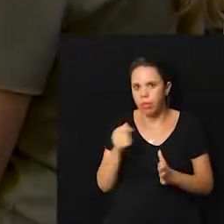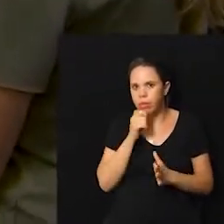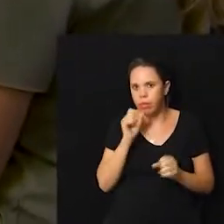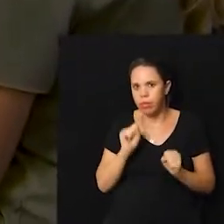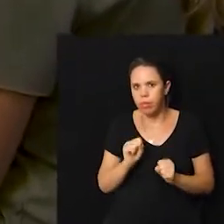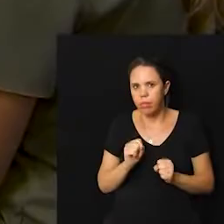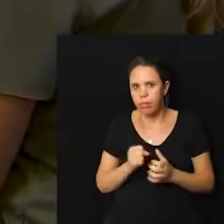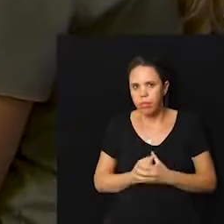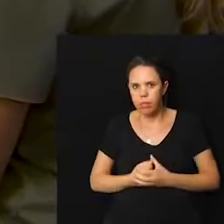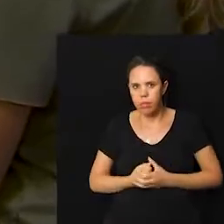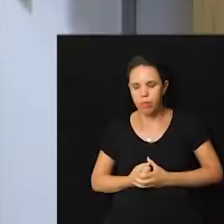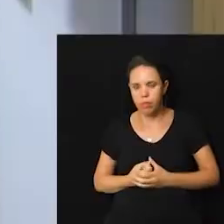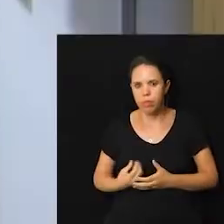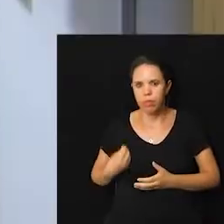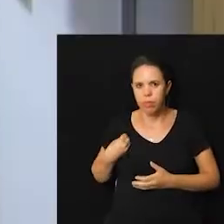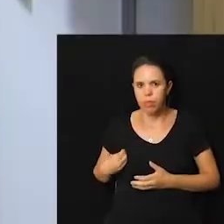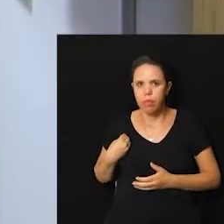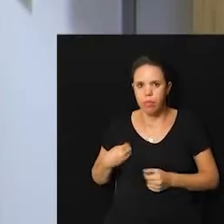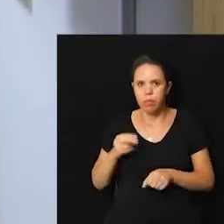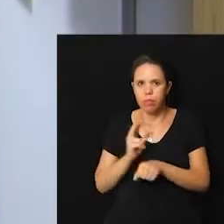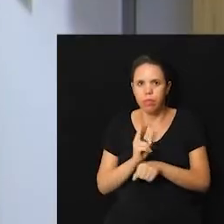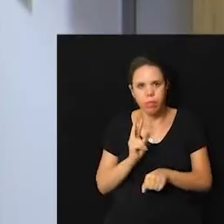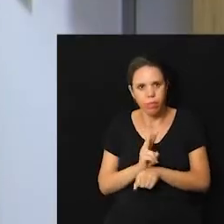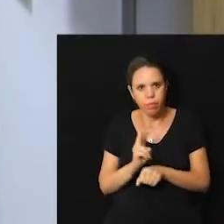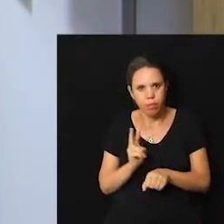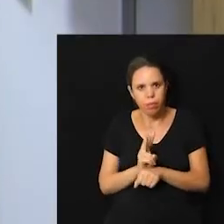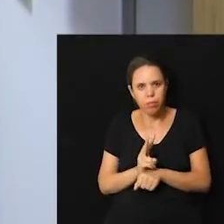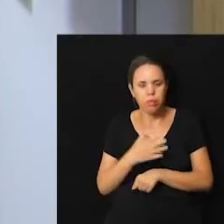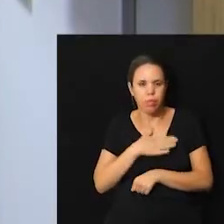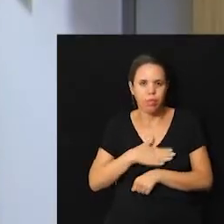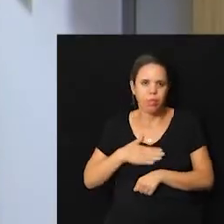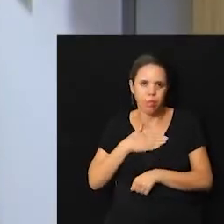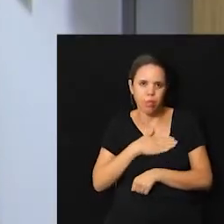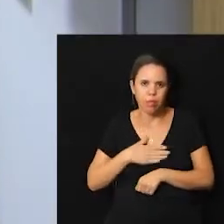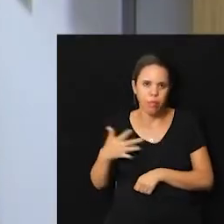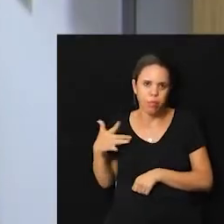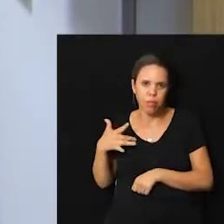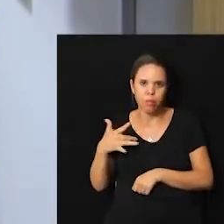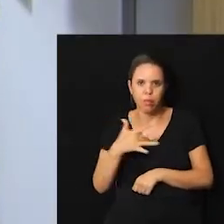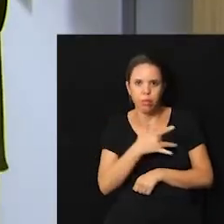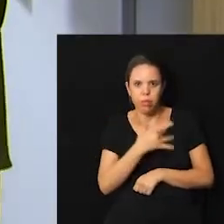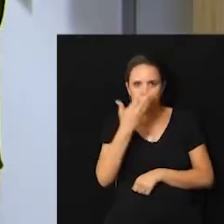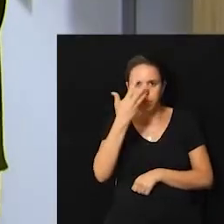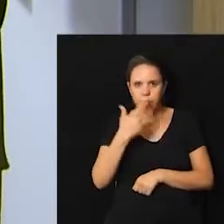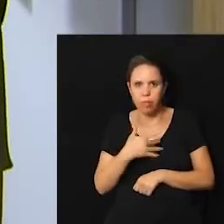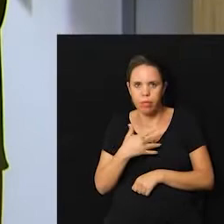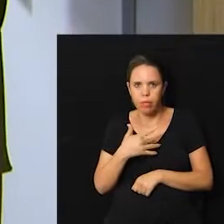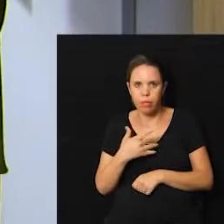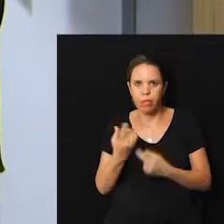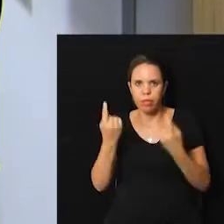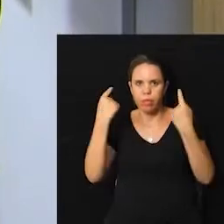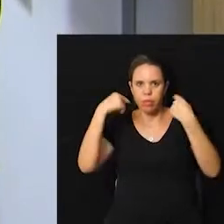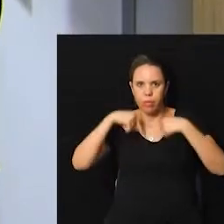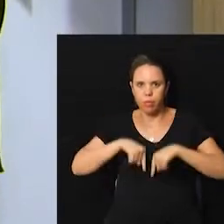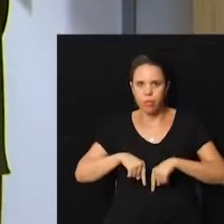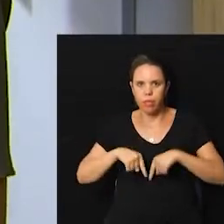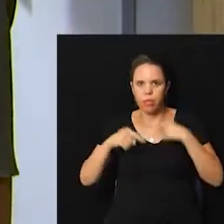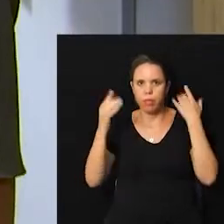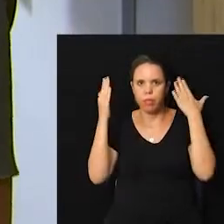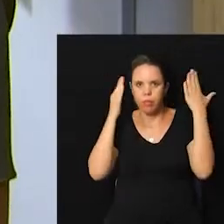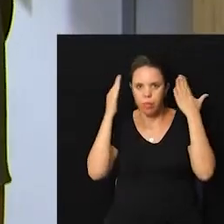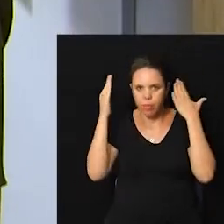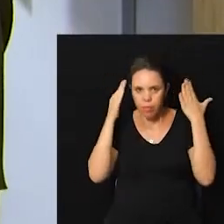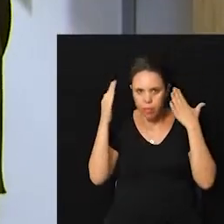surgiram e ainda podem vir. E nós estamos aqui para prezar pelo bem-estar e pela saúde das nossas crianças, seja pela